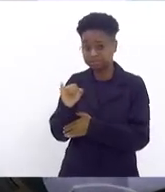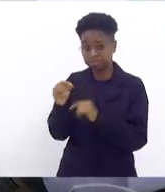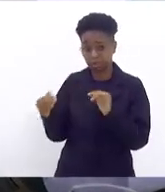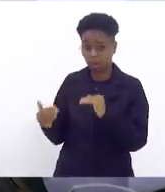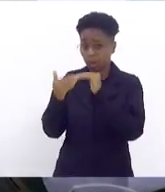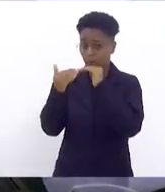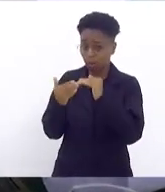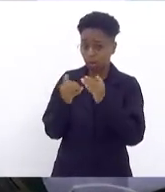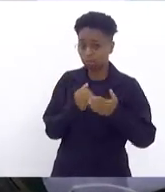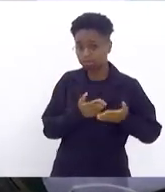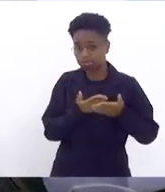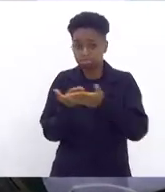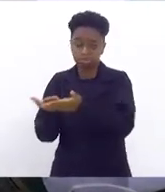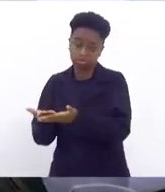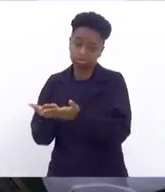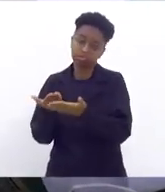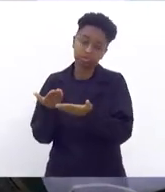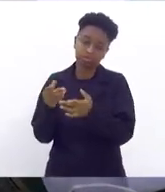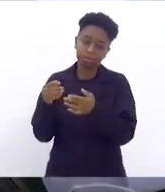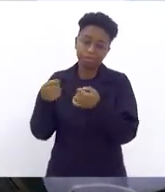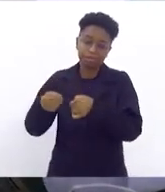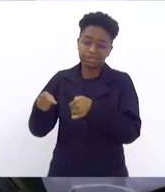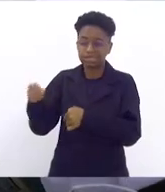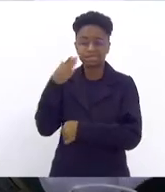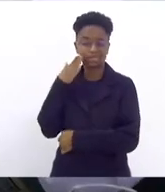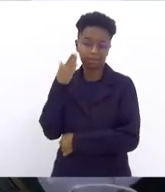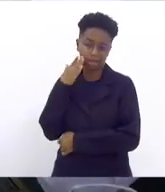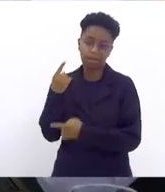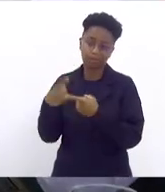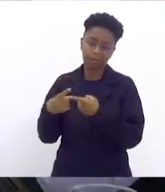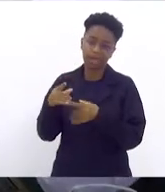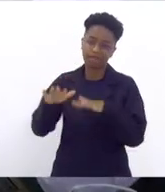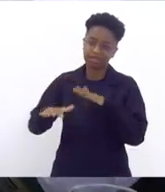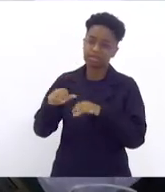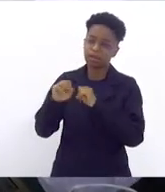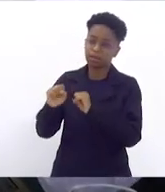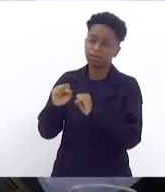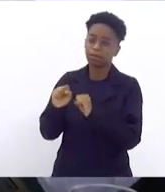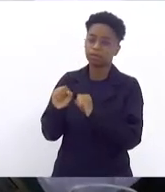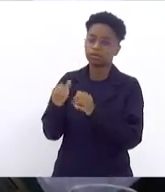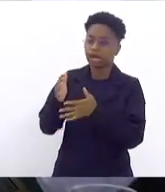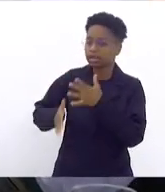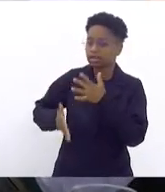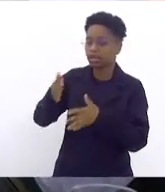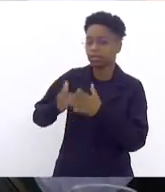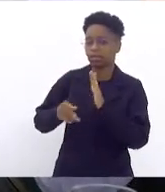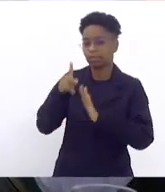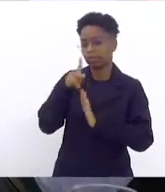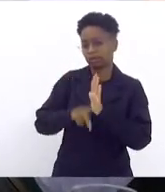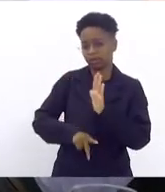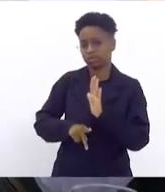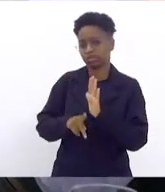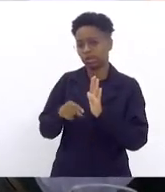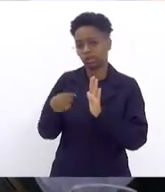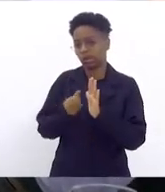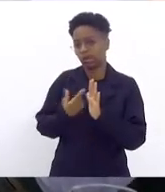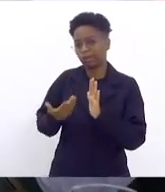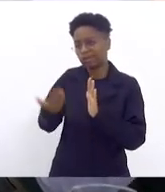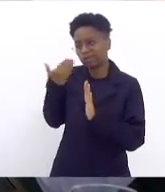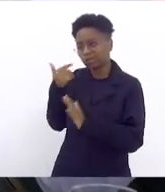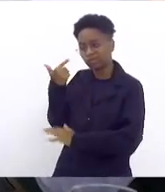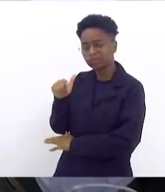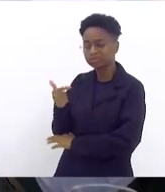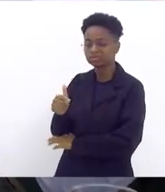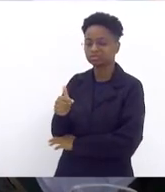encaminhamento, não ser feito sem que a deputada saiba, porque isso pode acabar tendo um efeito sobre a tramitação do projeto que a gente não costumava ter.